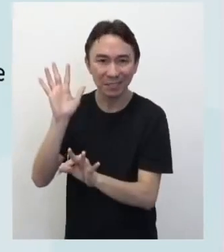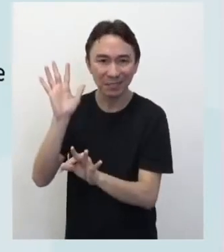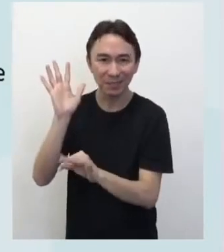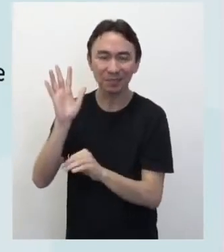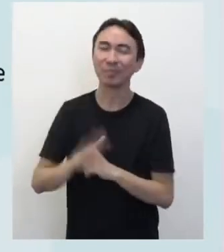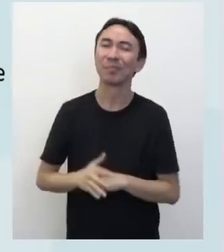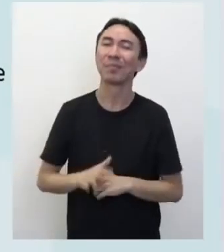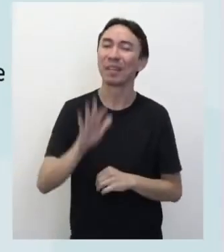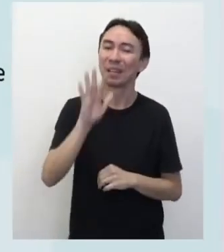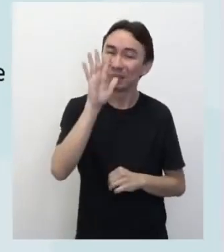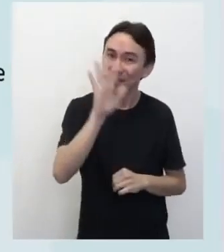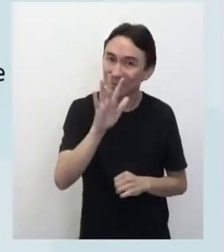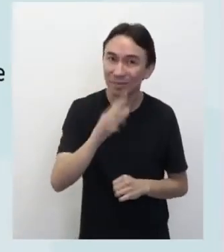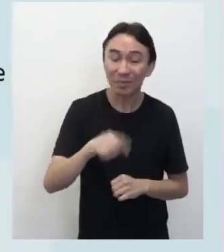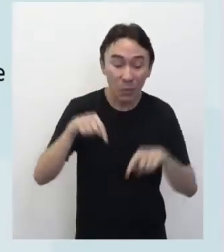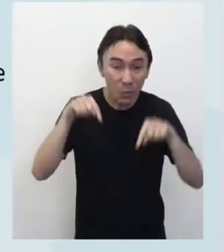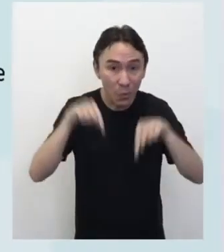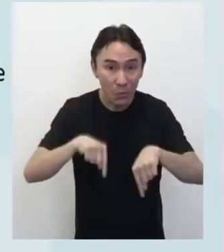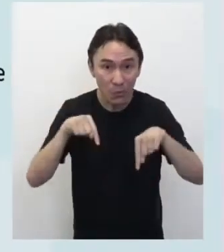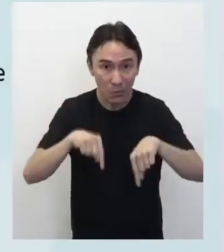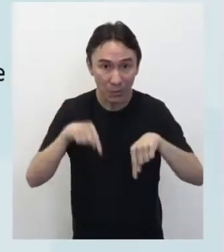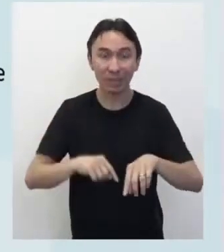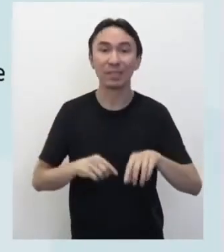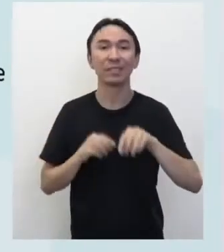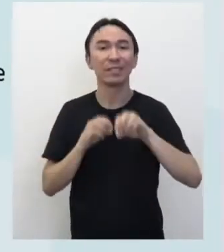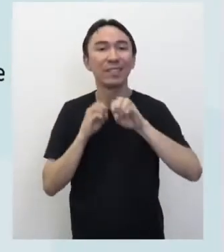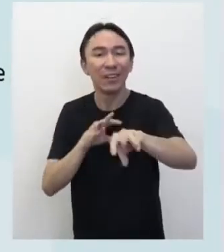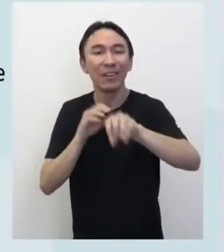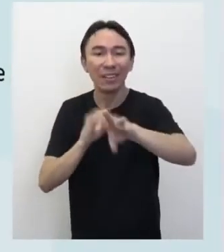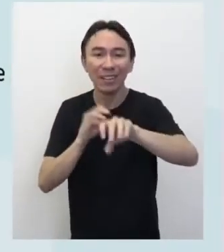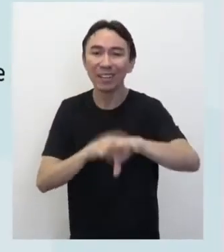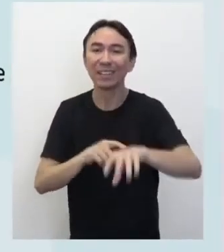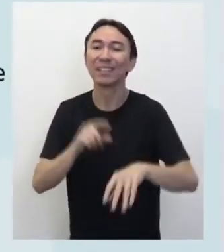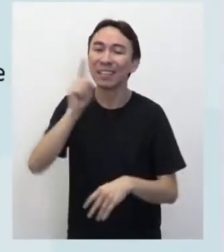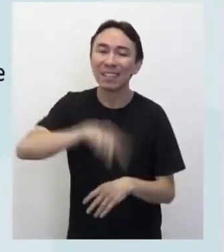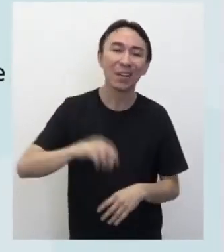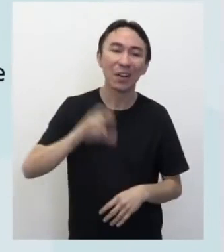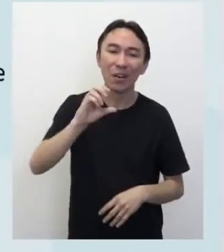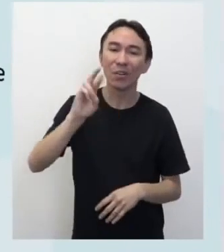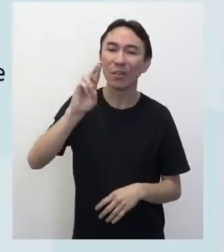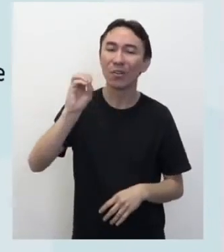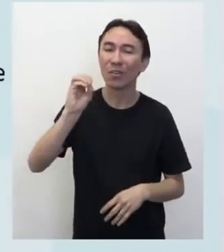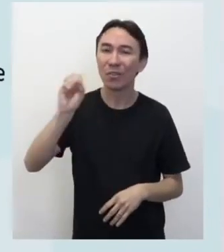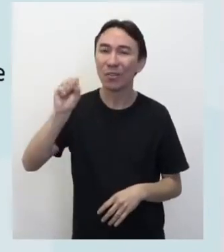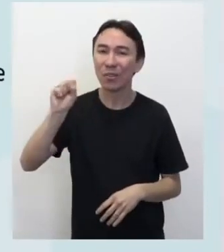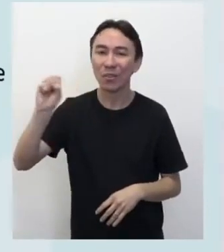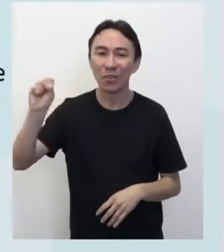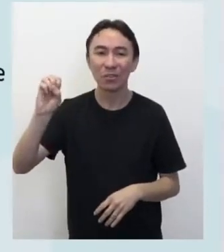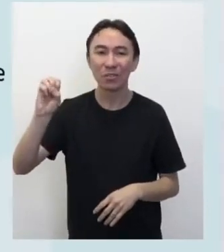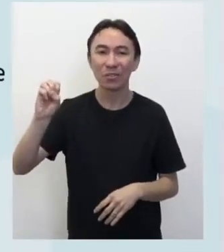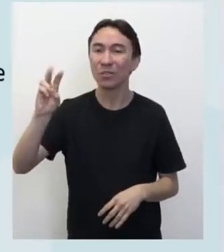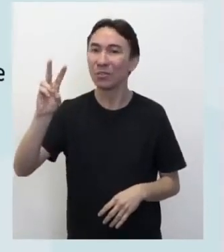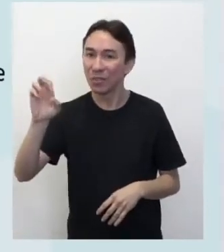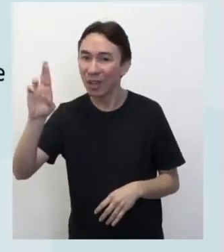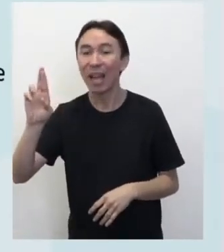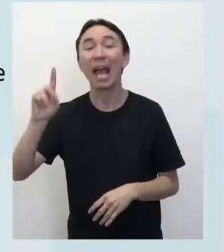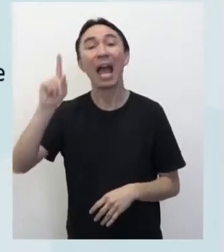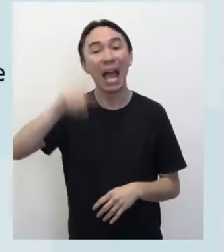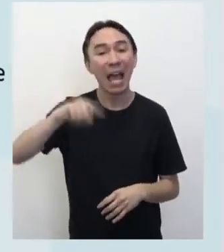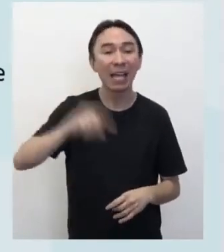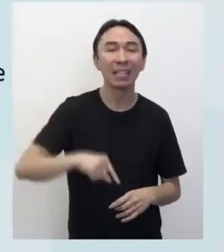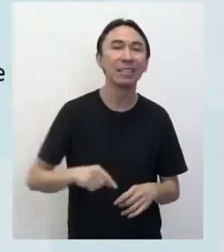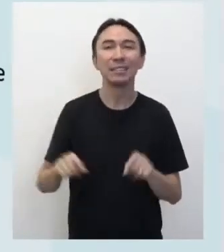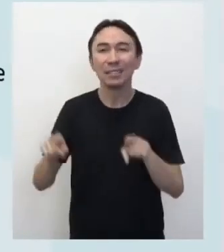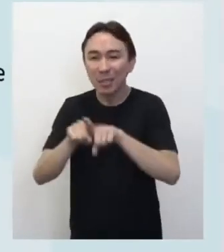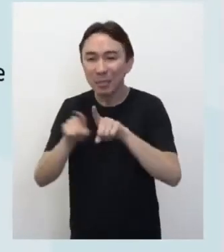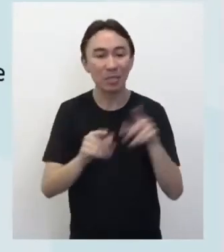O que a gente viu na aula de hoje é que crossover também é um tipo de intertextualidade. E agora vocês perceberam que o texto